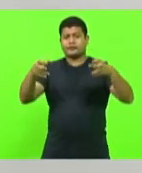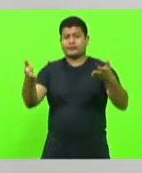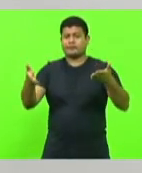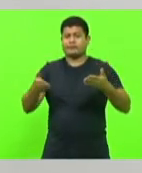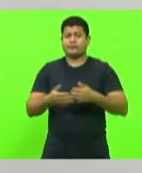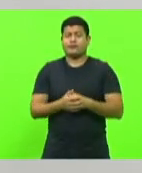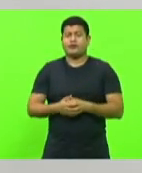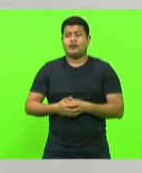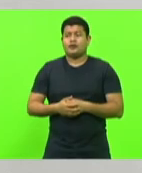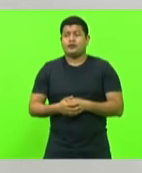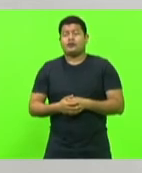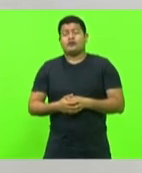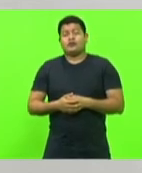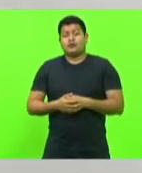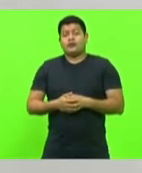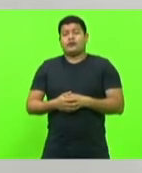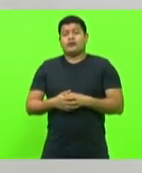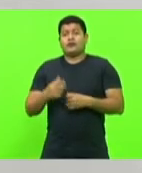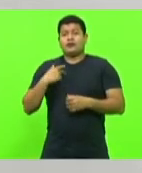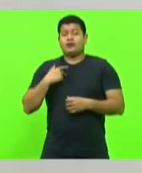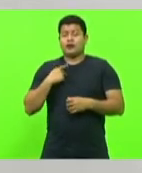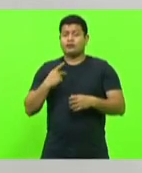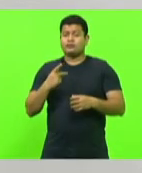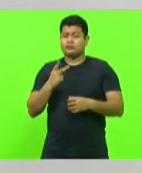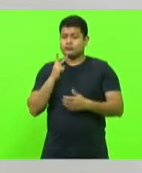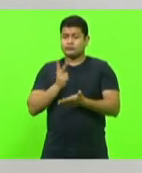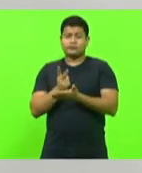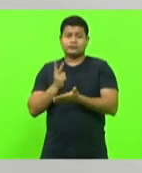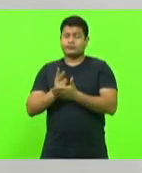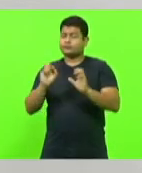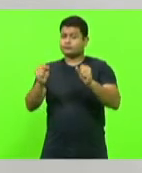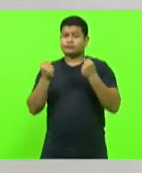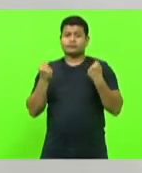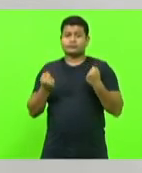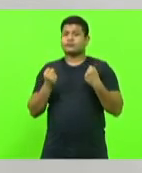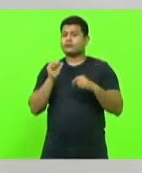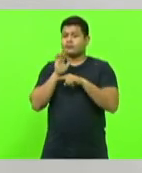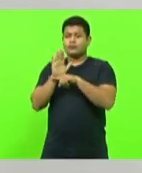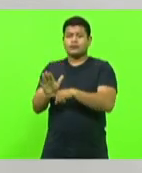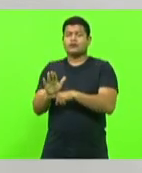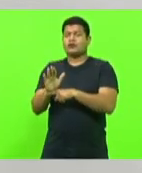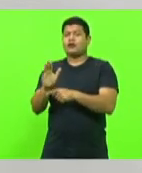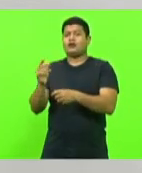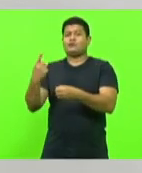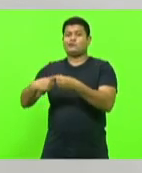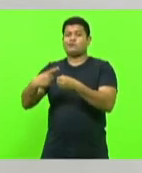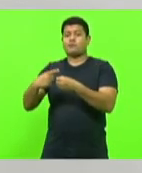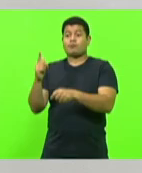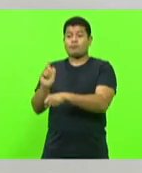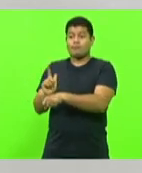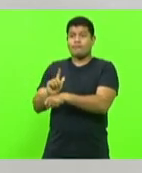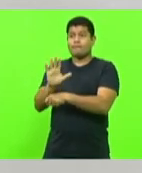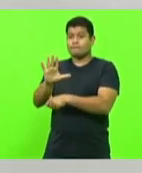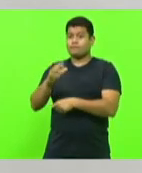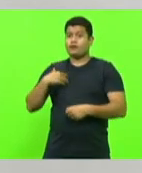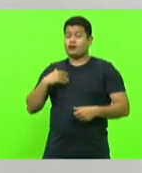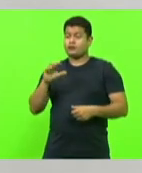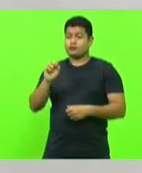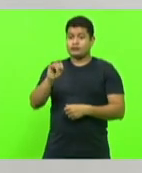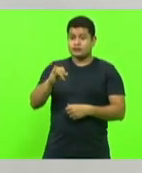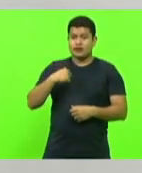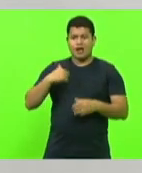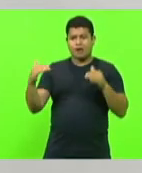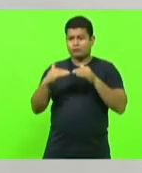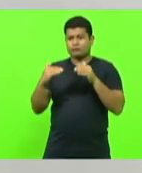como eu digo, desde o início, defendo, vou defender, vou ajudar a cidade, vou ajudar a gestão. Mas com coisa que eu não compactuo, não